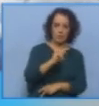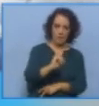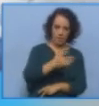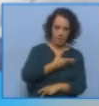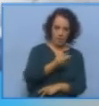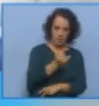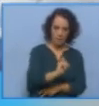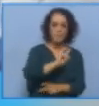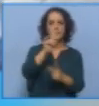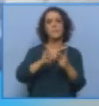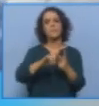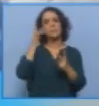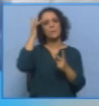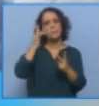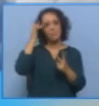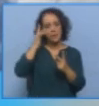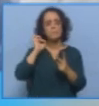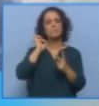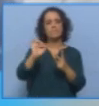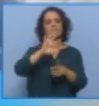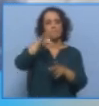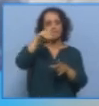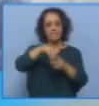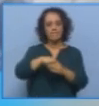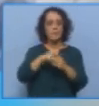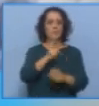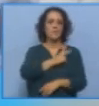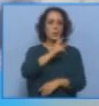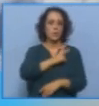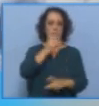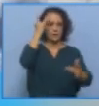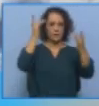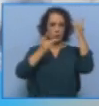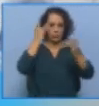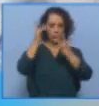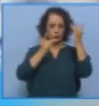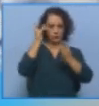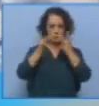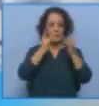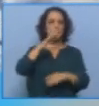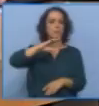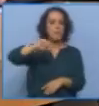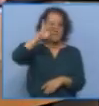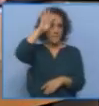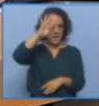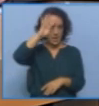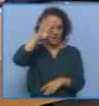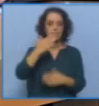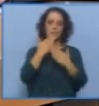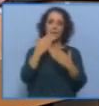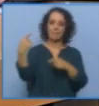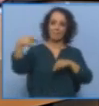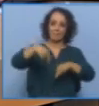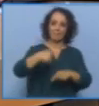da Comunidade da Faculdade de Filosofia, apostolado da oração, em Braga. Muito boa tarde, obrigado por estarem connosco uma